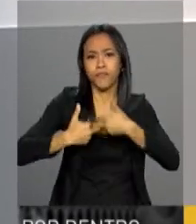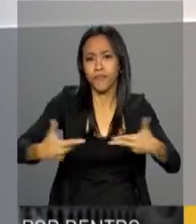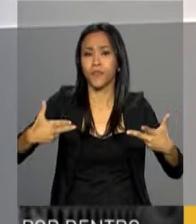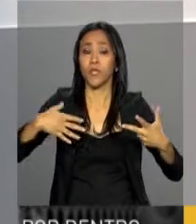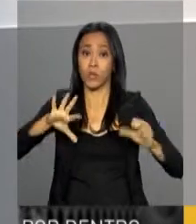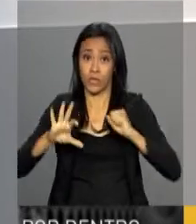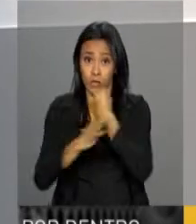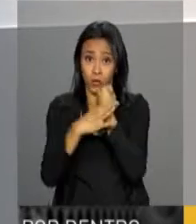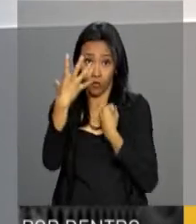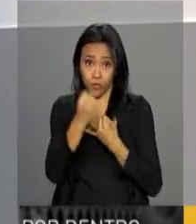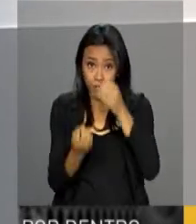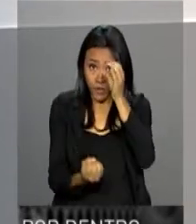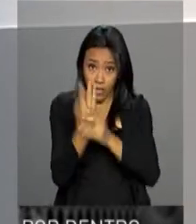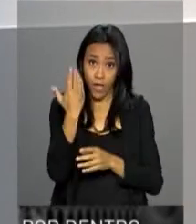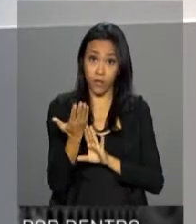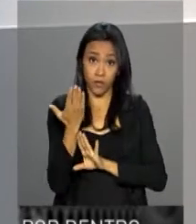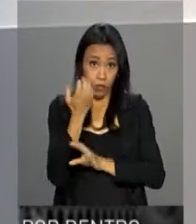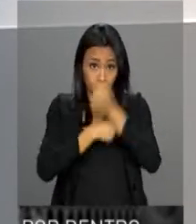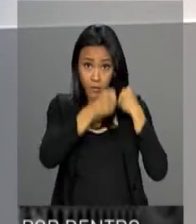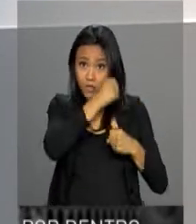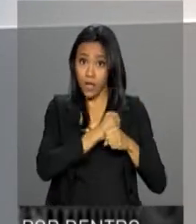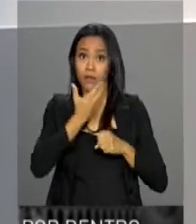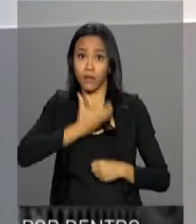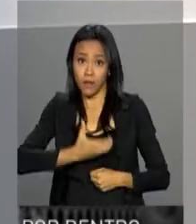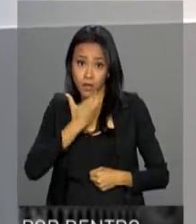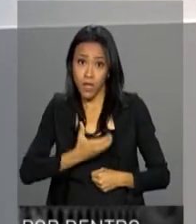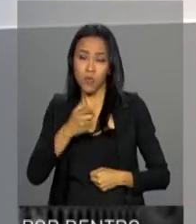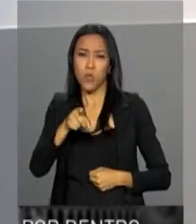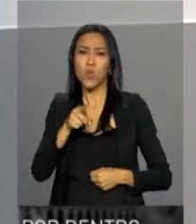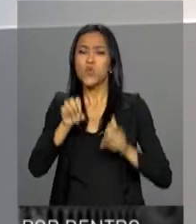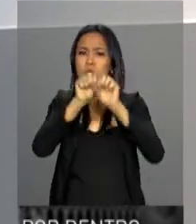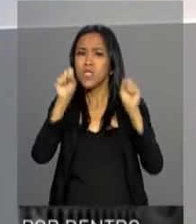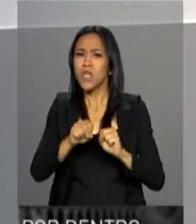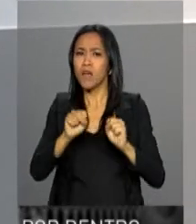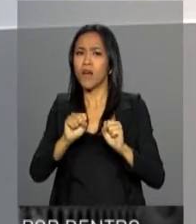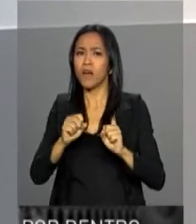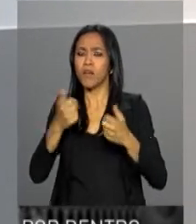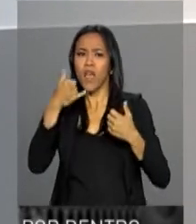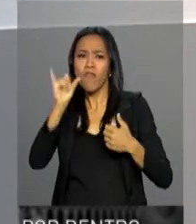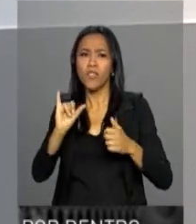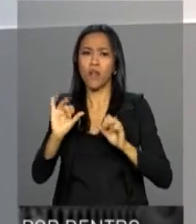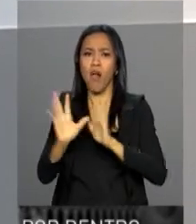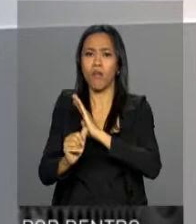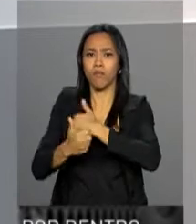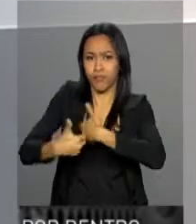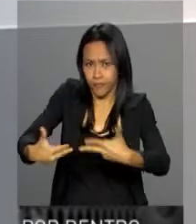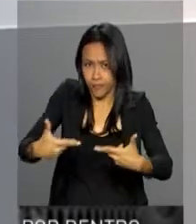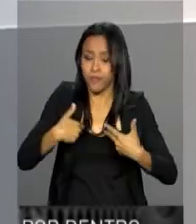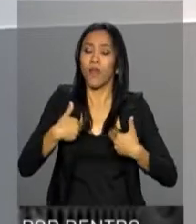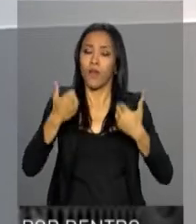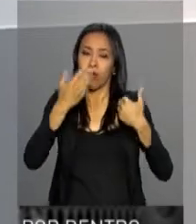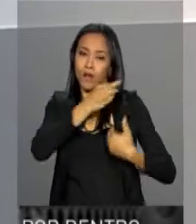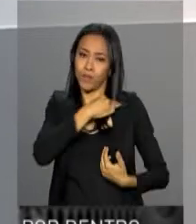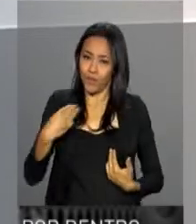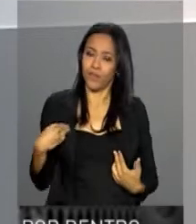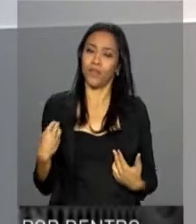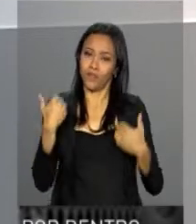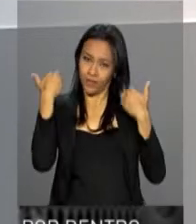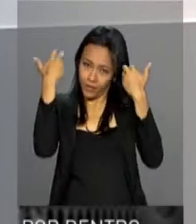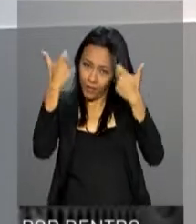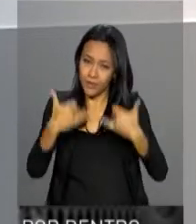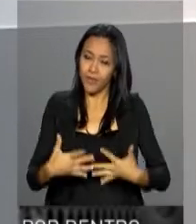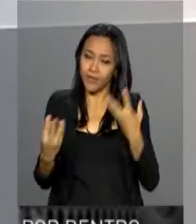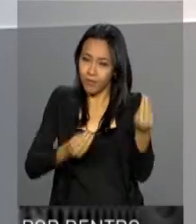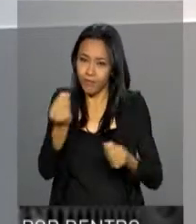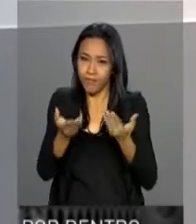foi criado em dezembro do ano passado um sistema antifraude. O ministro do Trabalho, Ronaldo Nogueira, faz um balanço dessa iniciativa